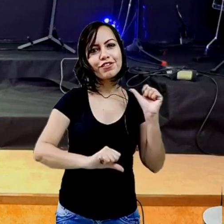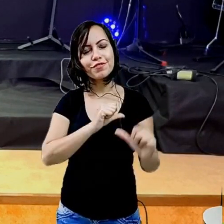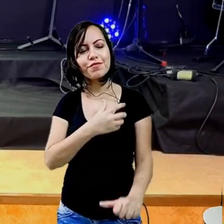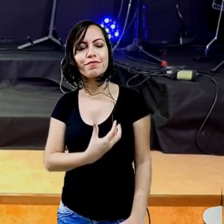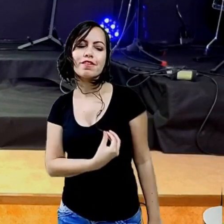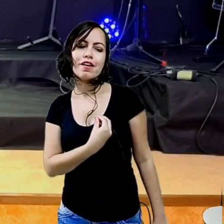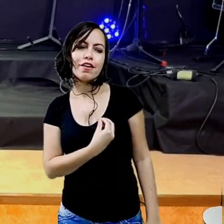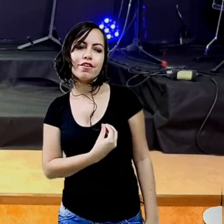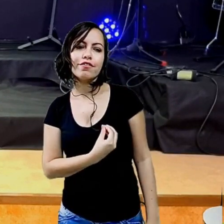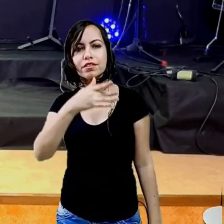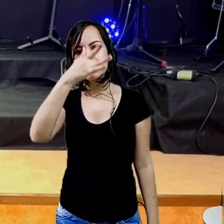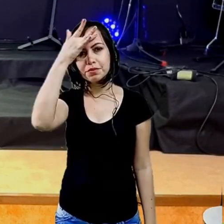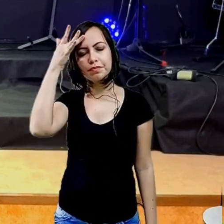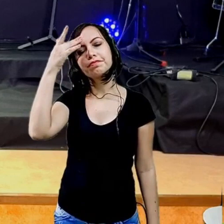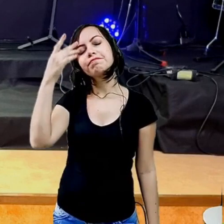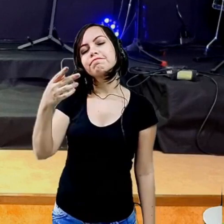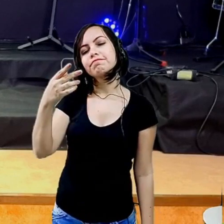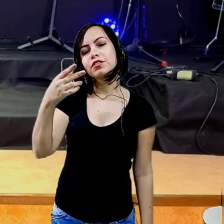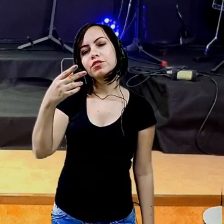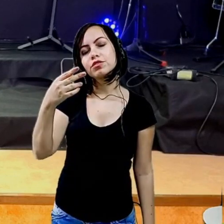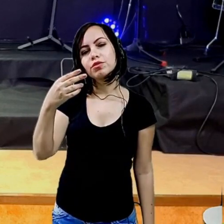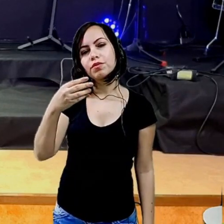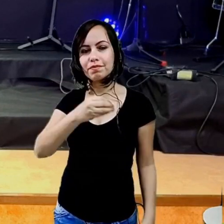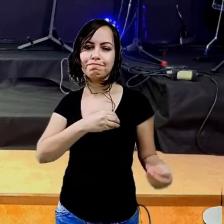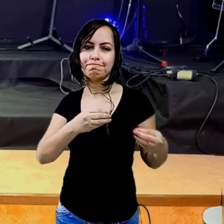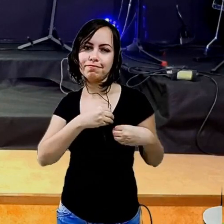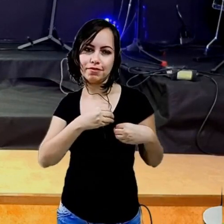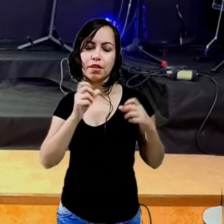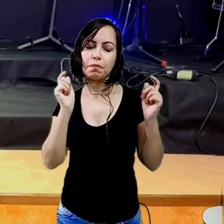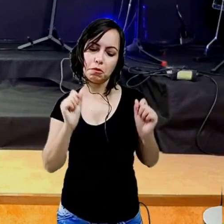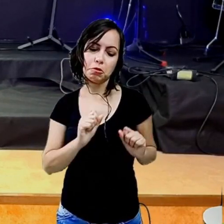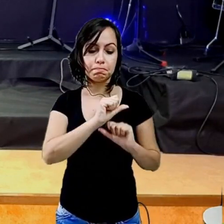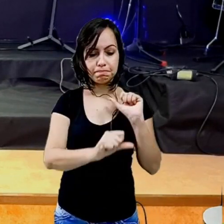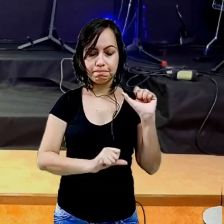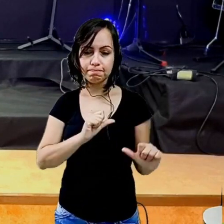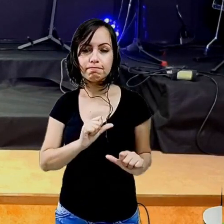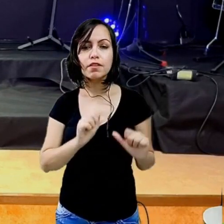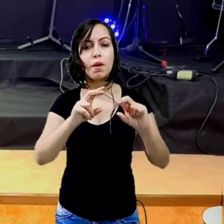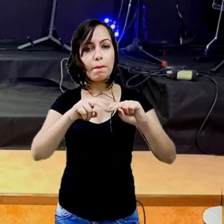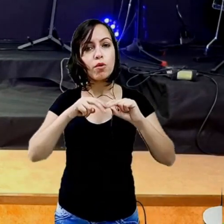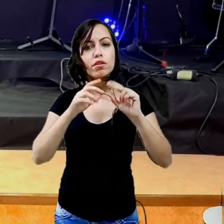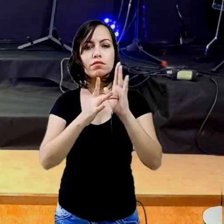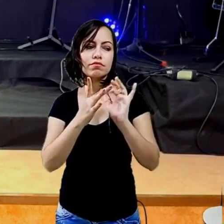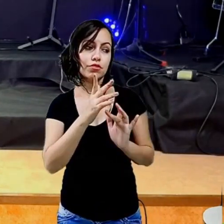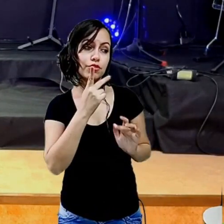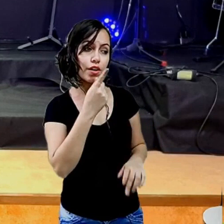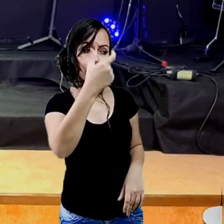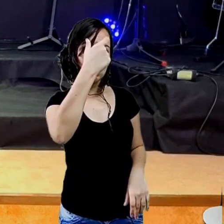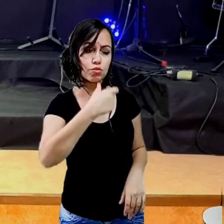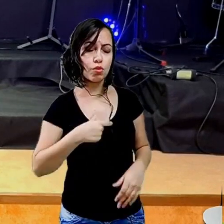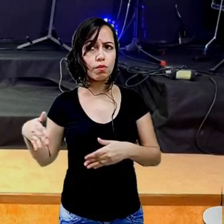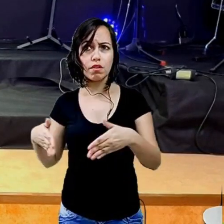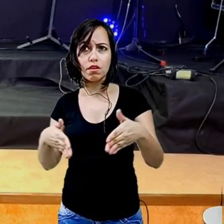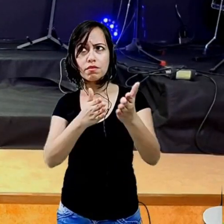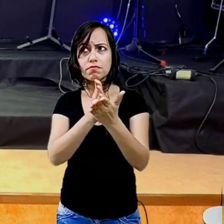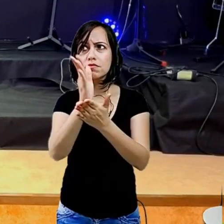de um pecador, a vida das pessoas. Por isso Jesus diz: eu sou o caminho que leva a Deus e eu